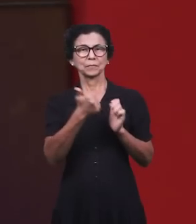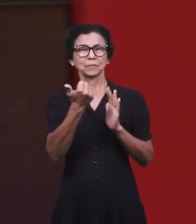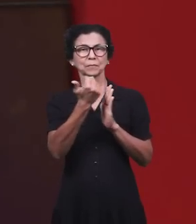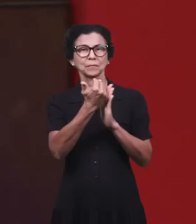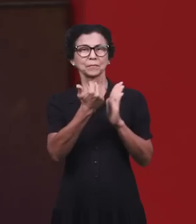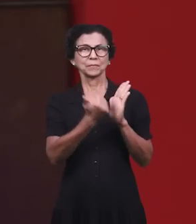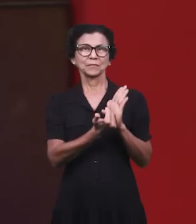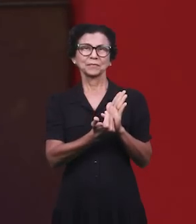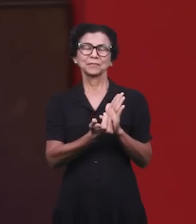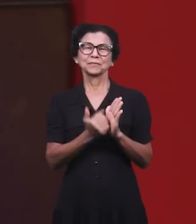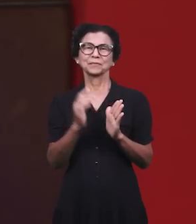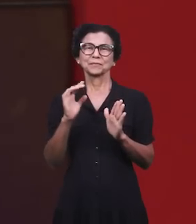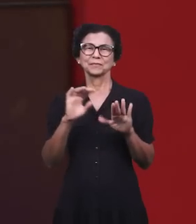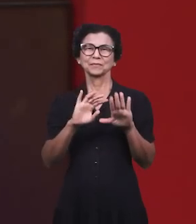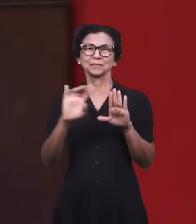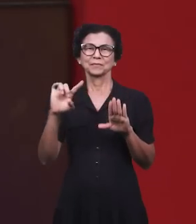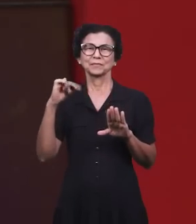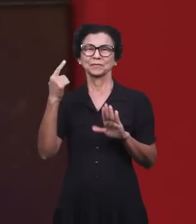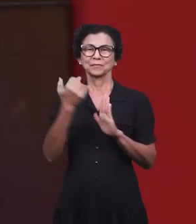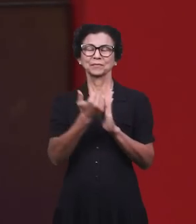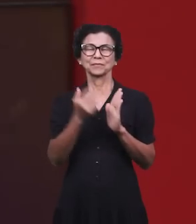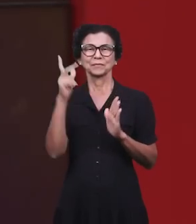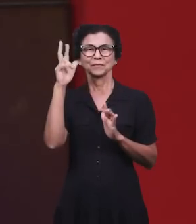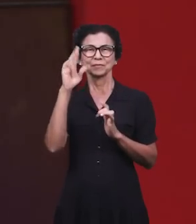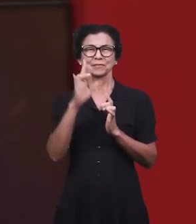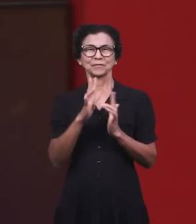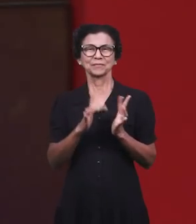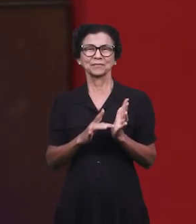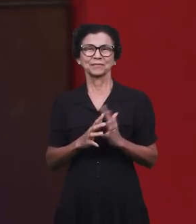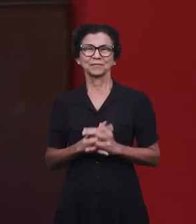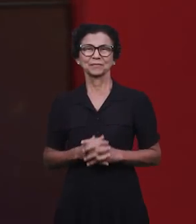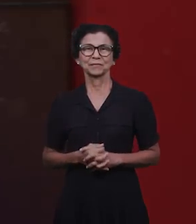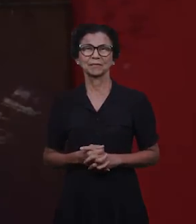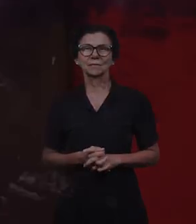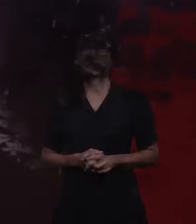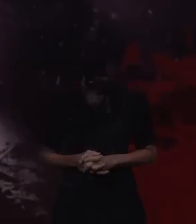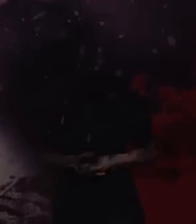episódio. Até o nosso próximo programa, A Paz do Senhor Jesus.